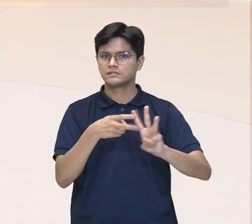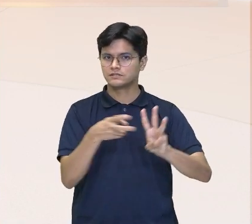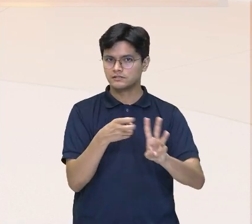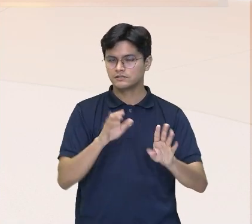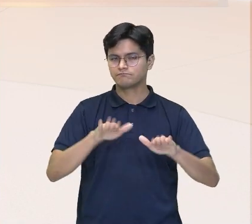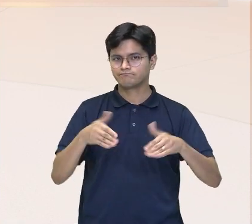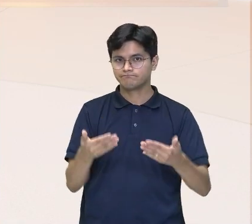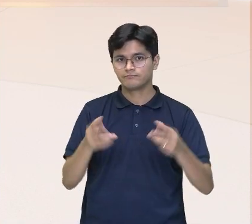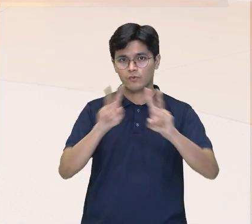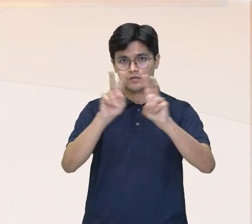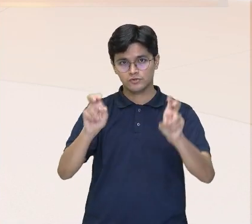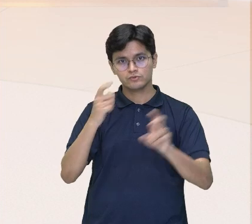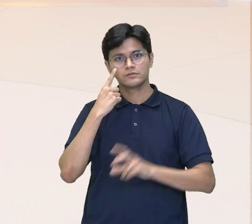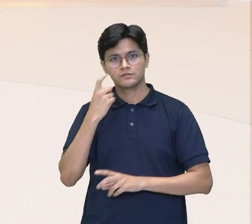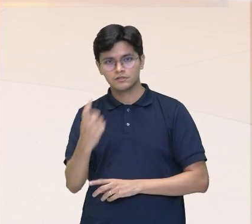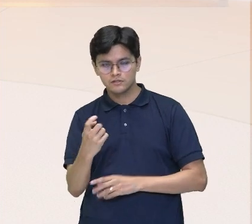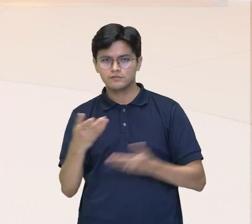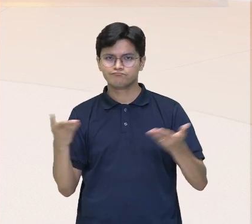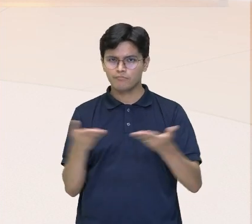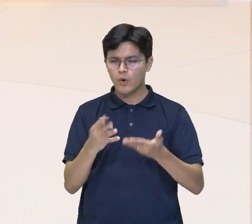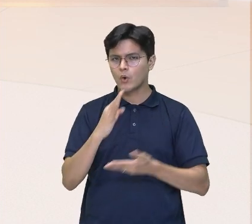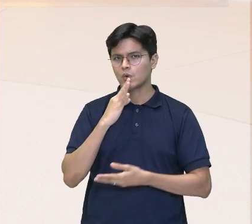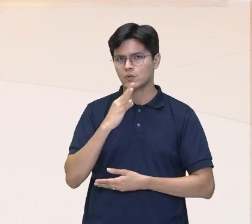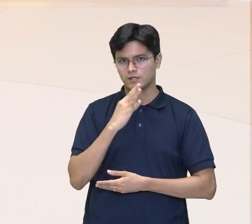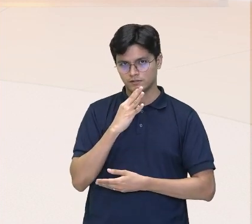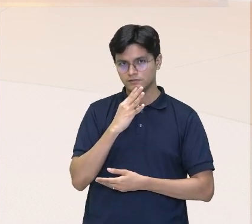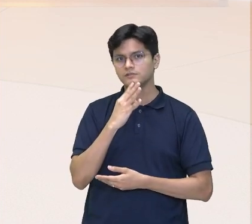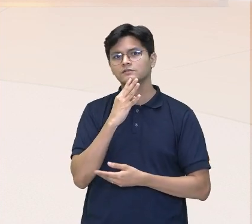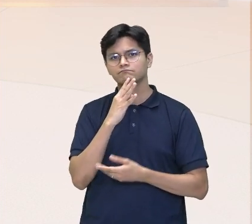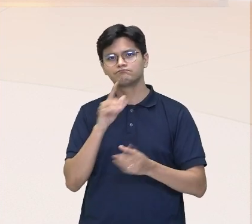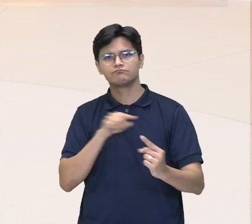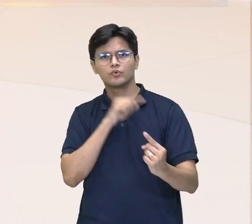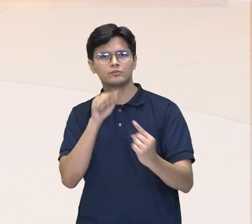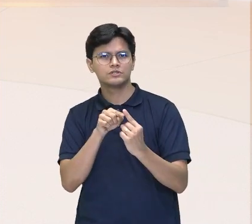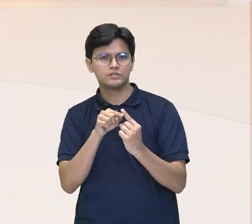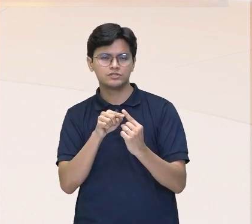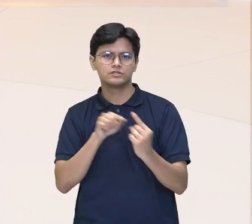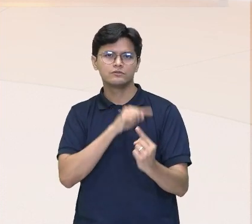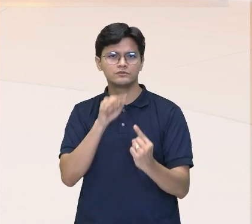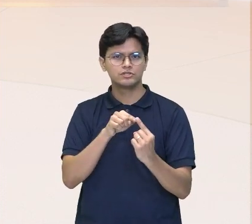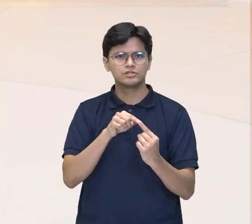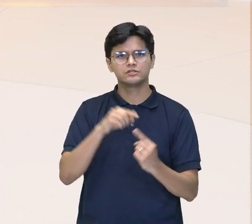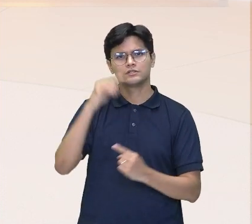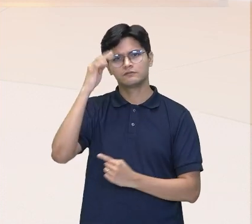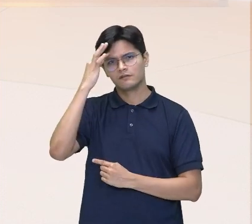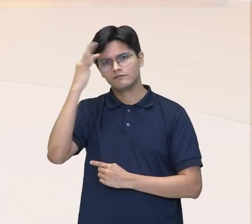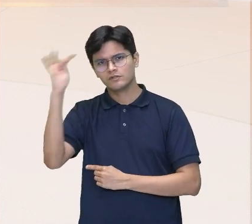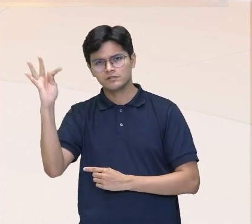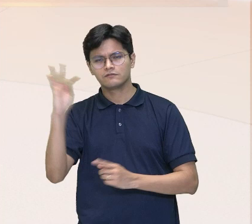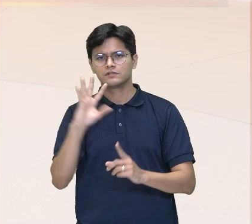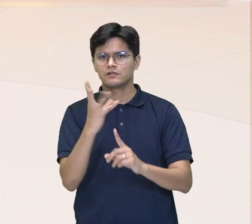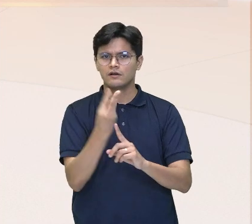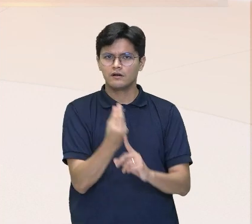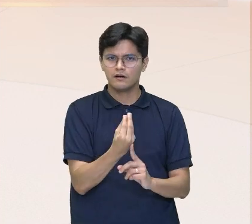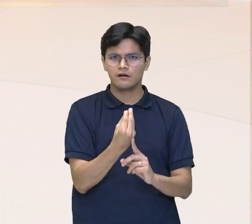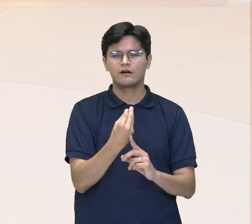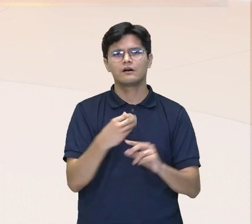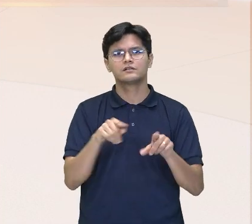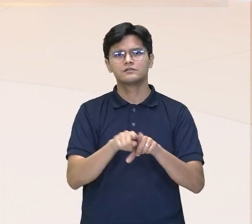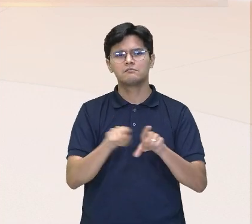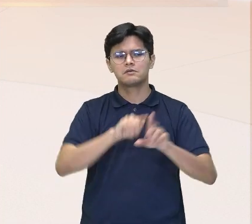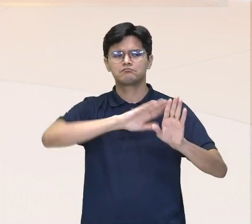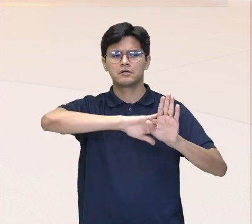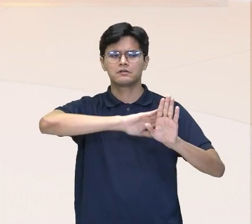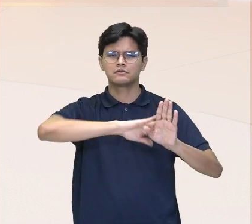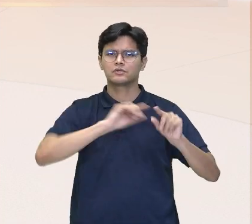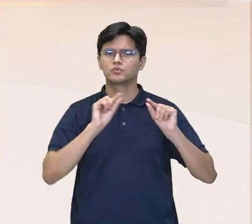interessante que nós vamos, então, conhecer um pouco qual é o objetivo da filosofia da arte, o que está por trás, qual é o